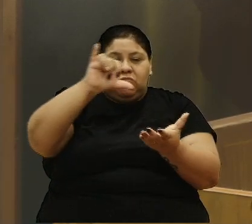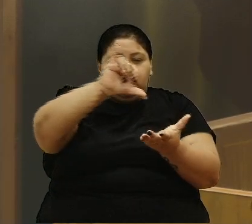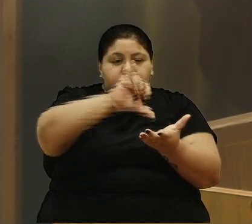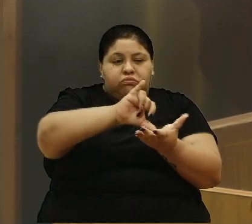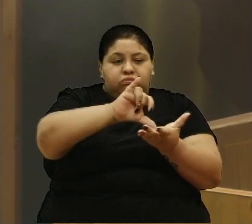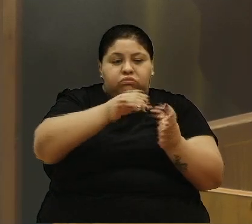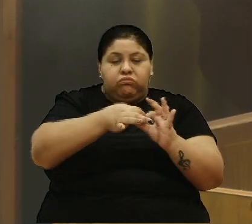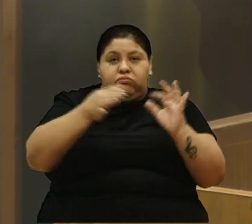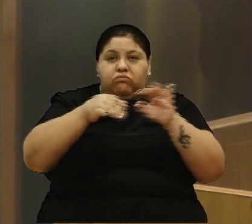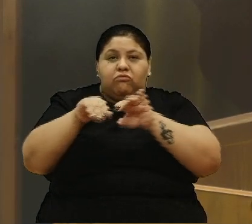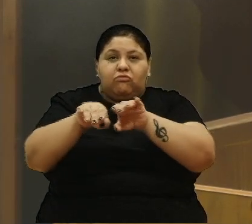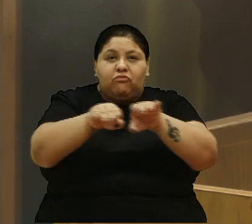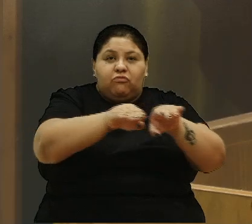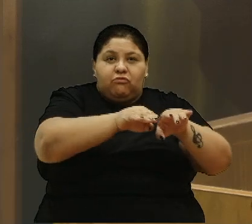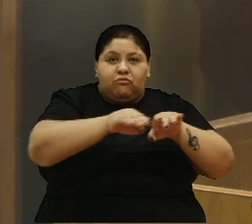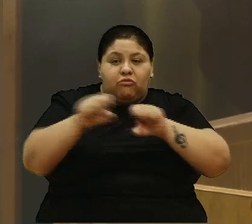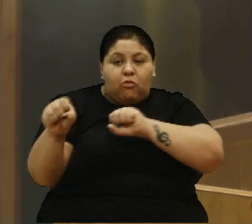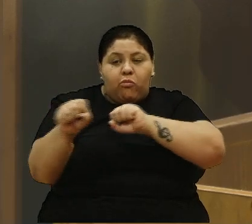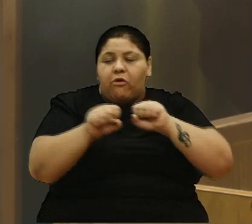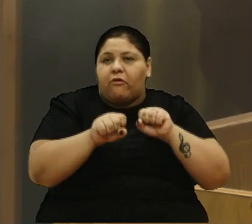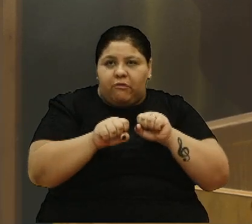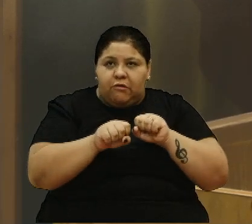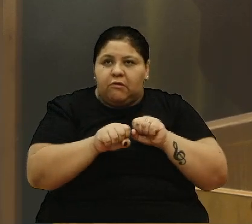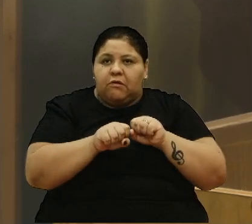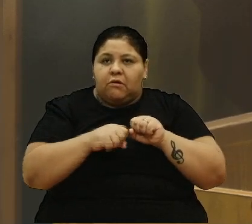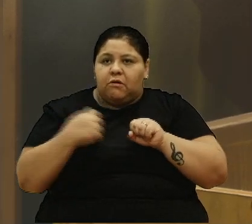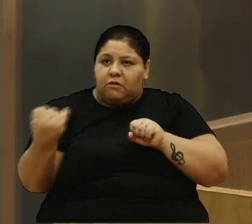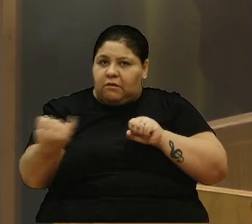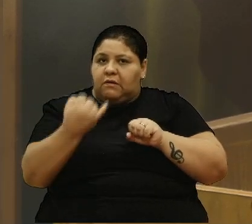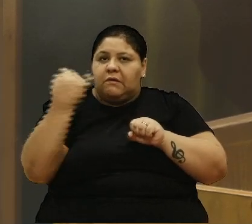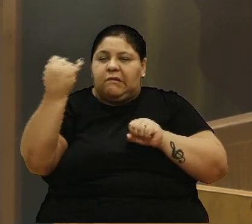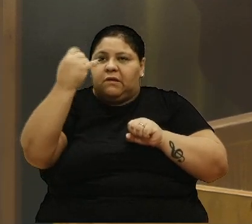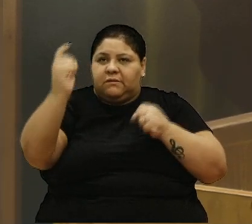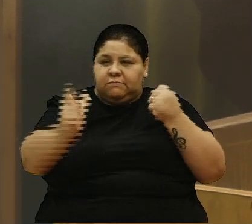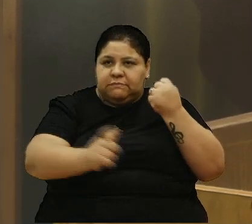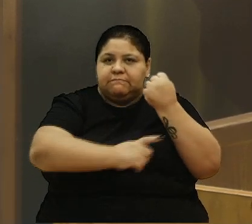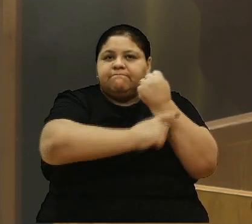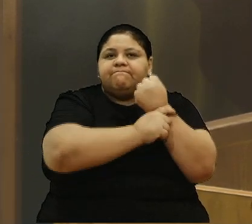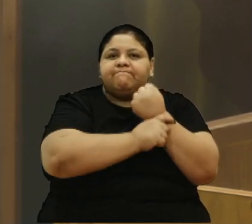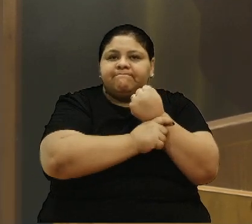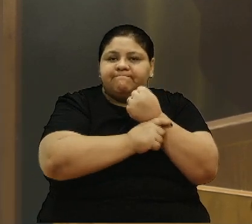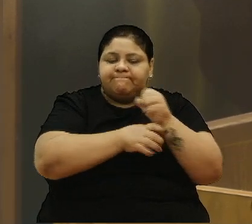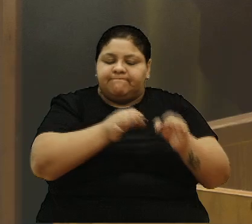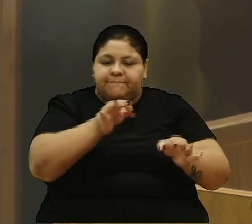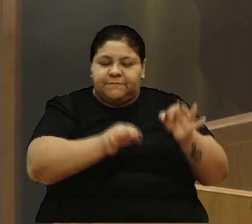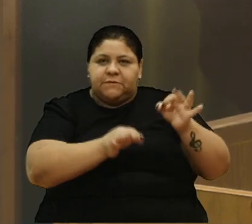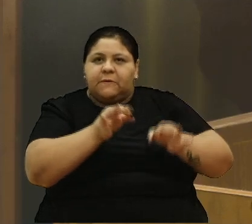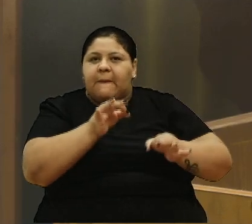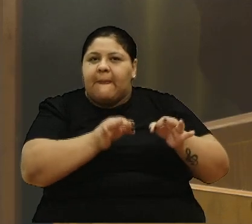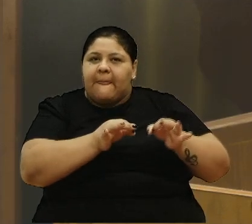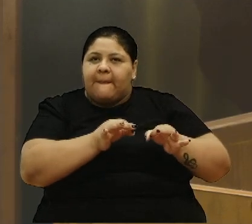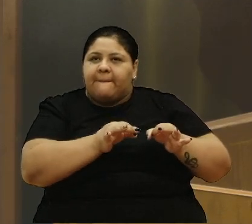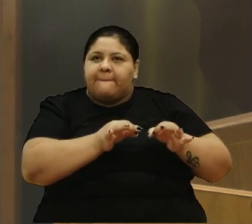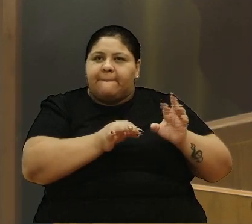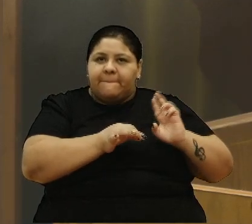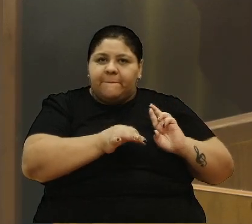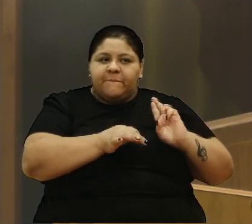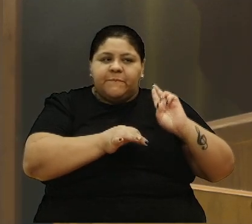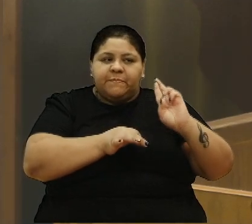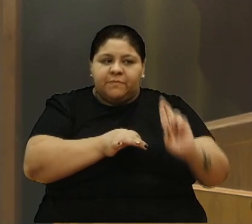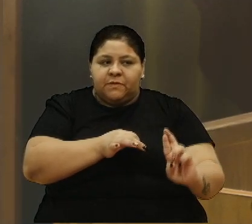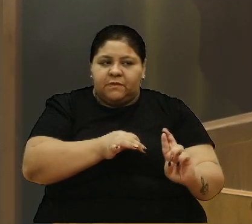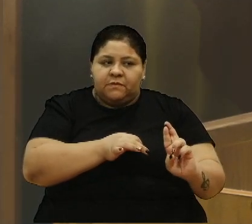descentralização e o equilíbrio entre os poderes é essencial para garantir a justiça e